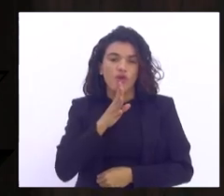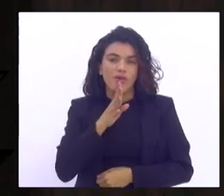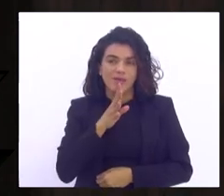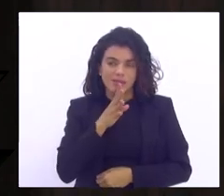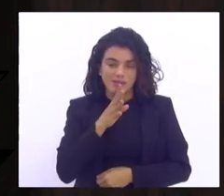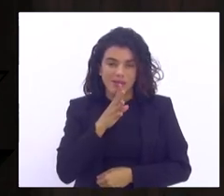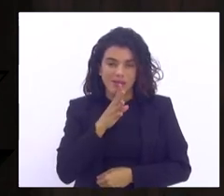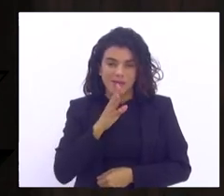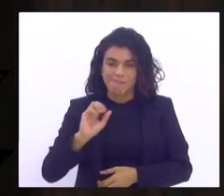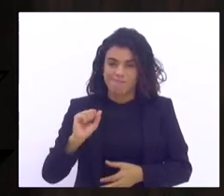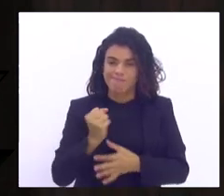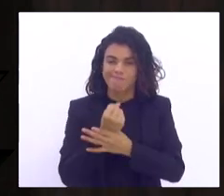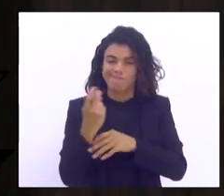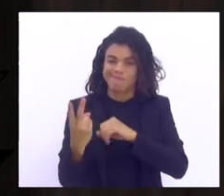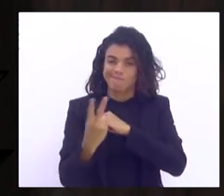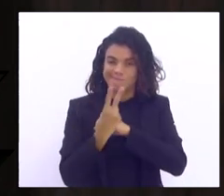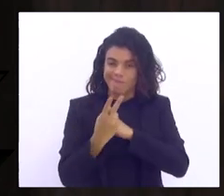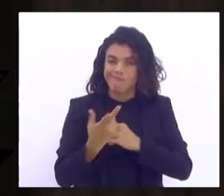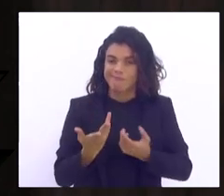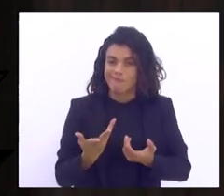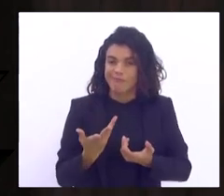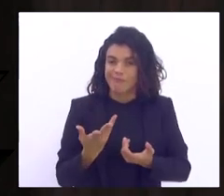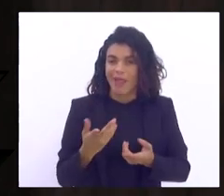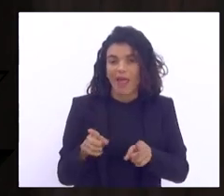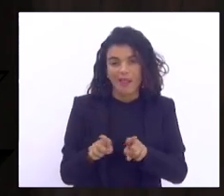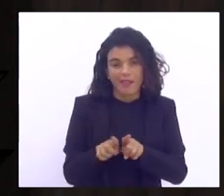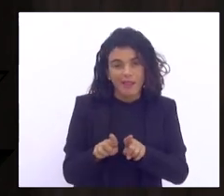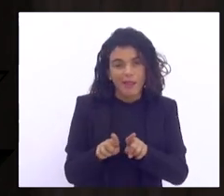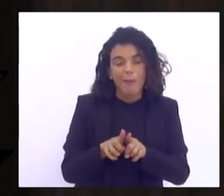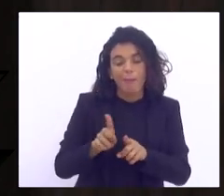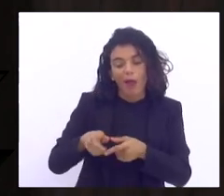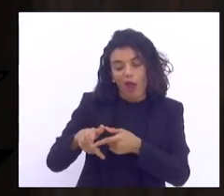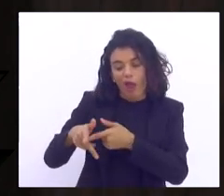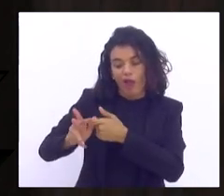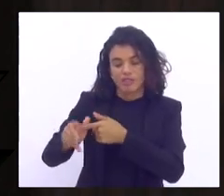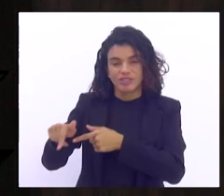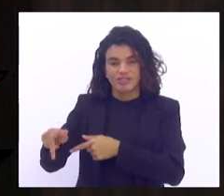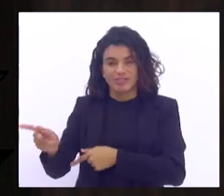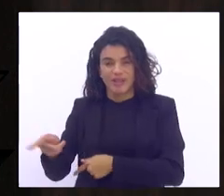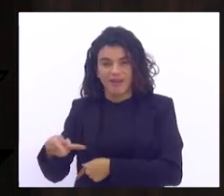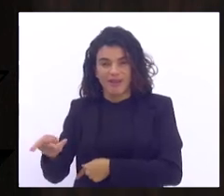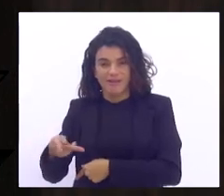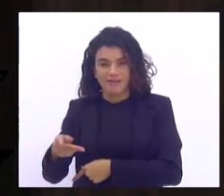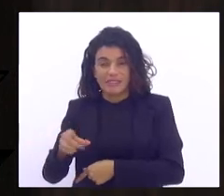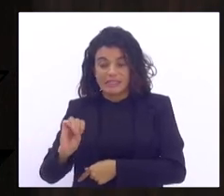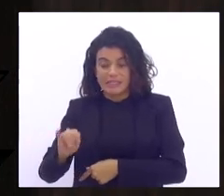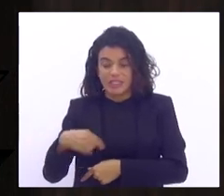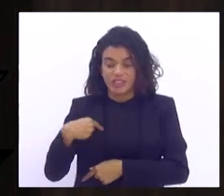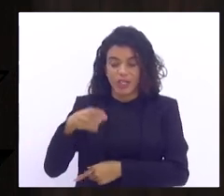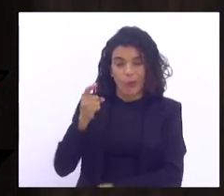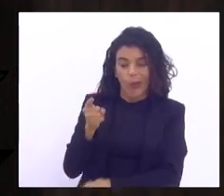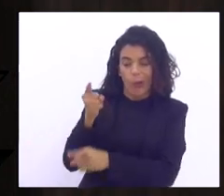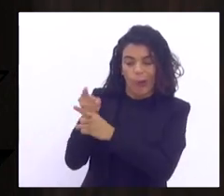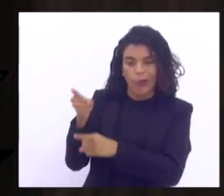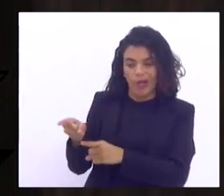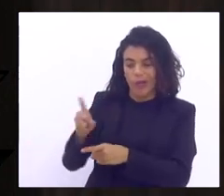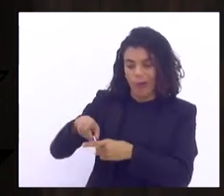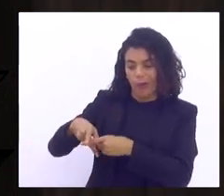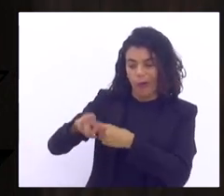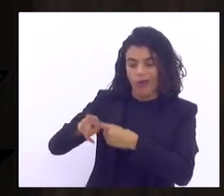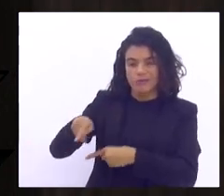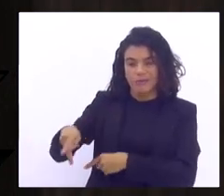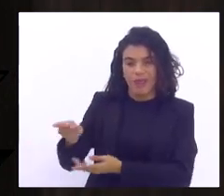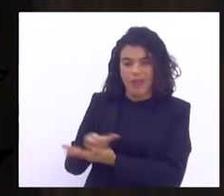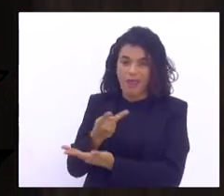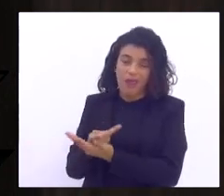são favoráveis, até para poder debelar os erros. Porque se nós não debelamos o erro, nós somos